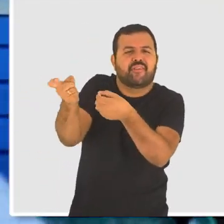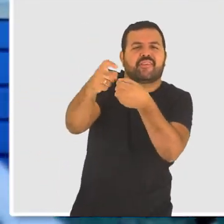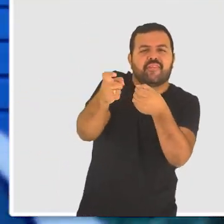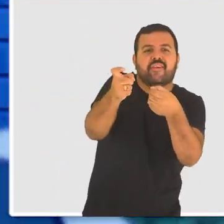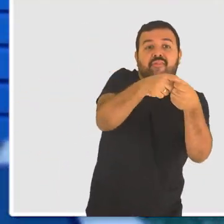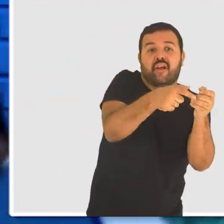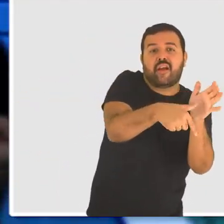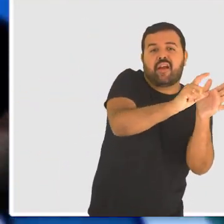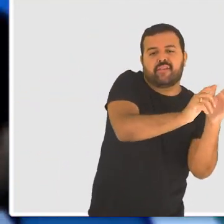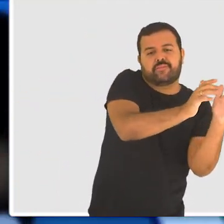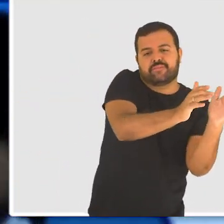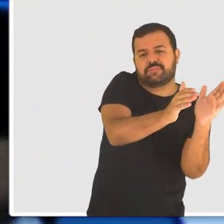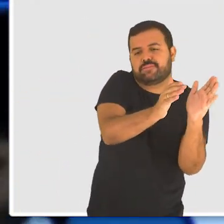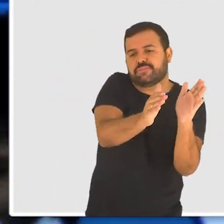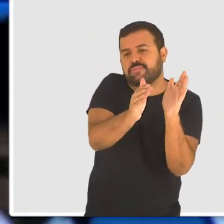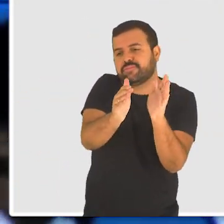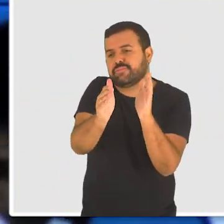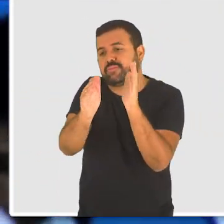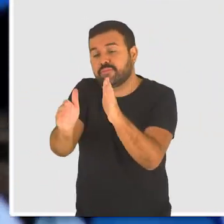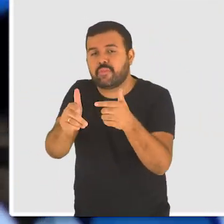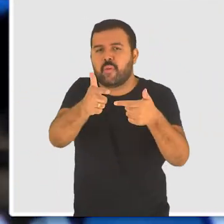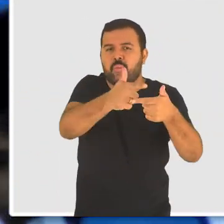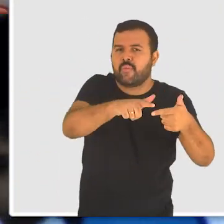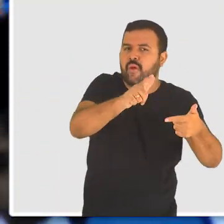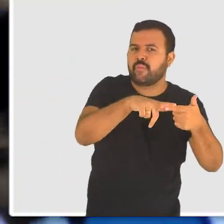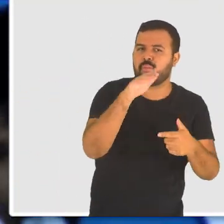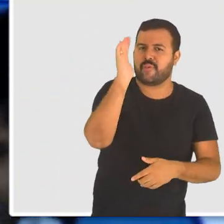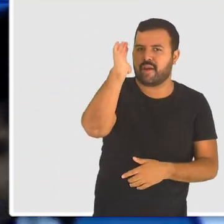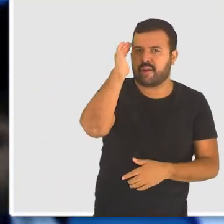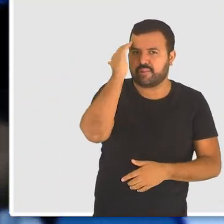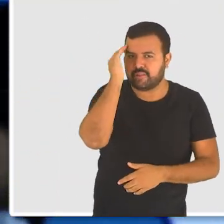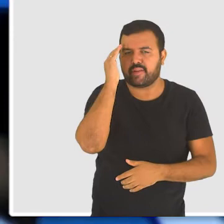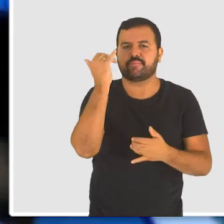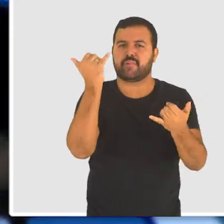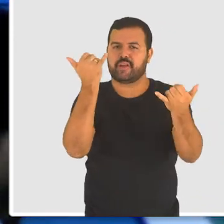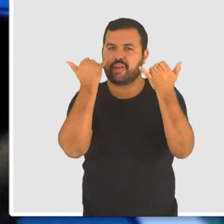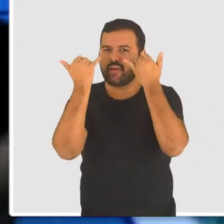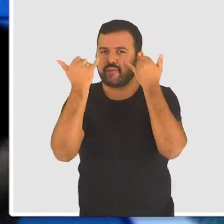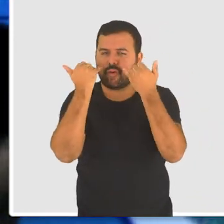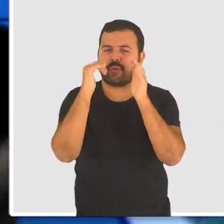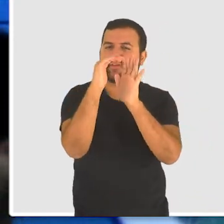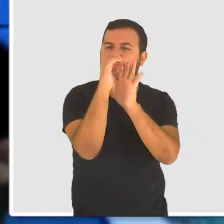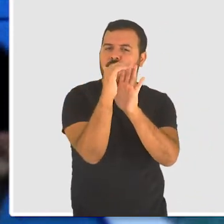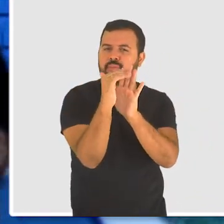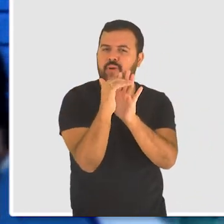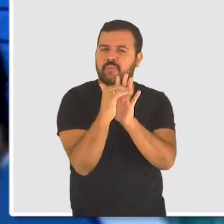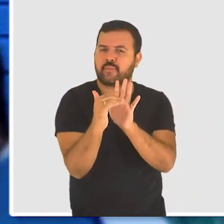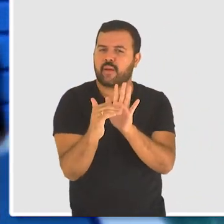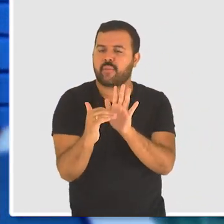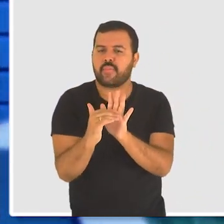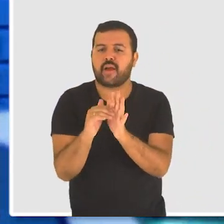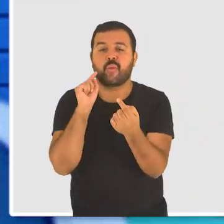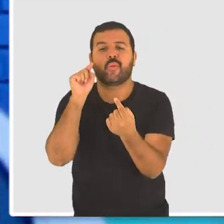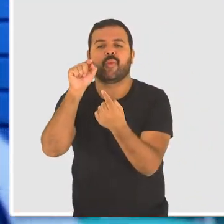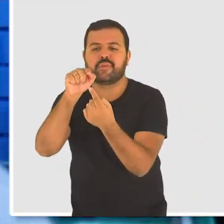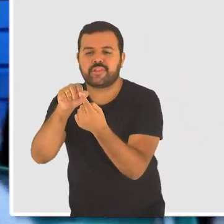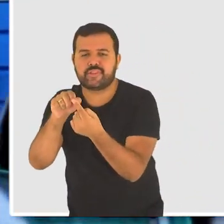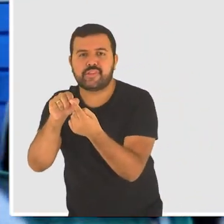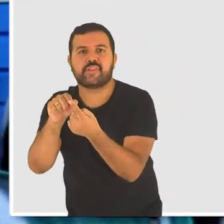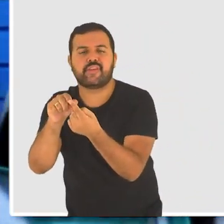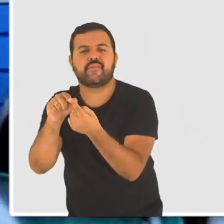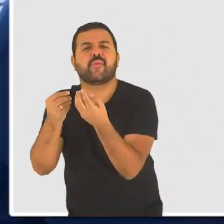do raciocínio, a compreensão do problema, os dados, as informações, onde se